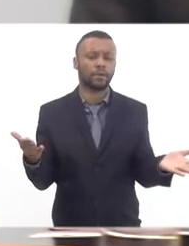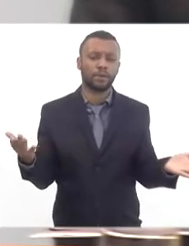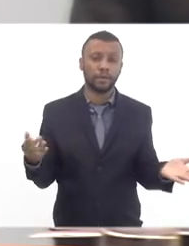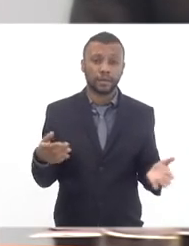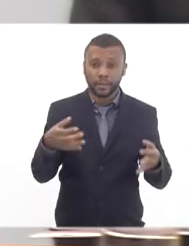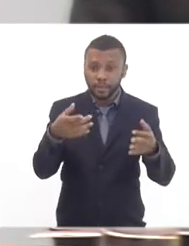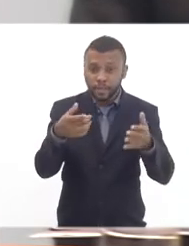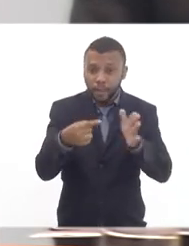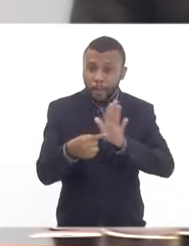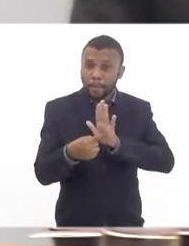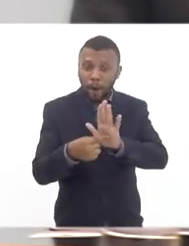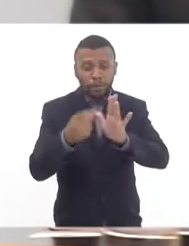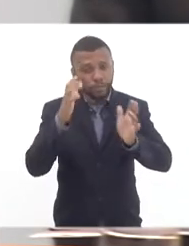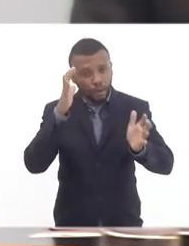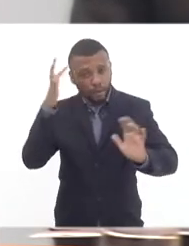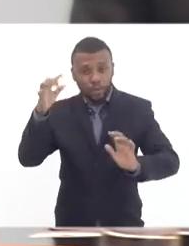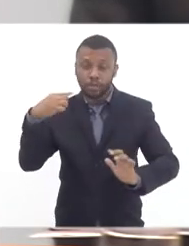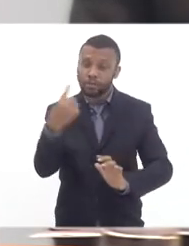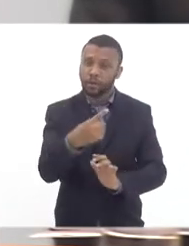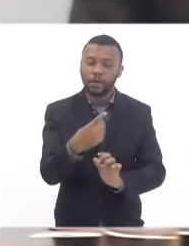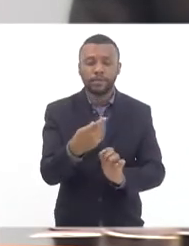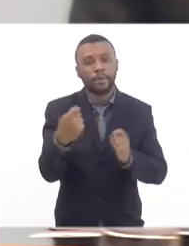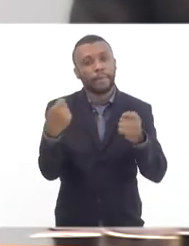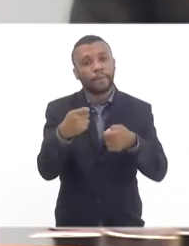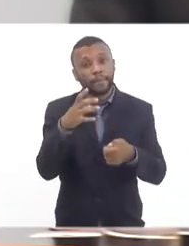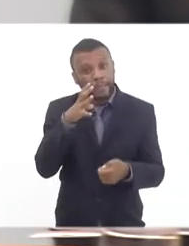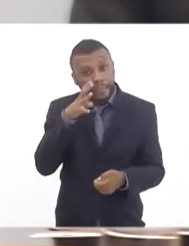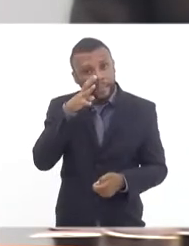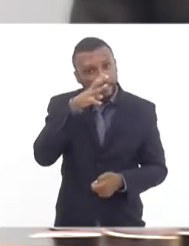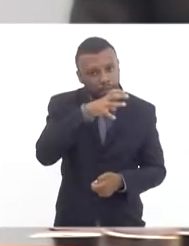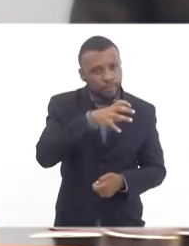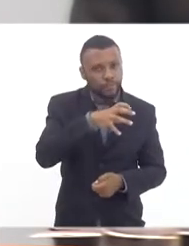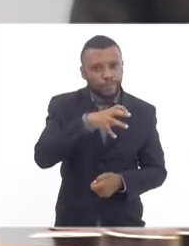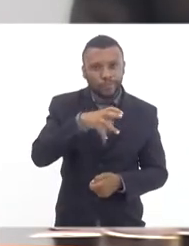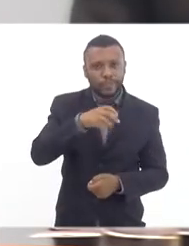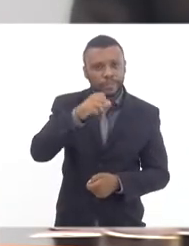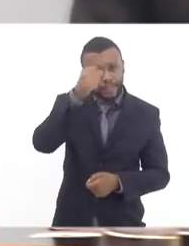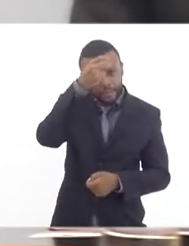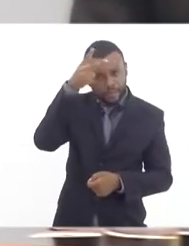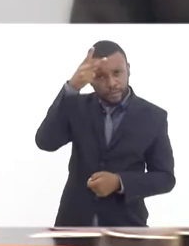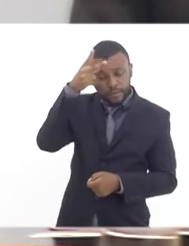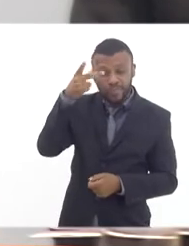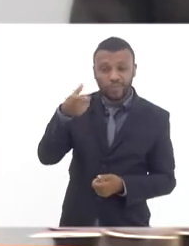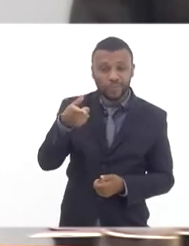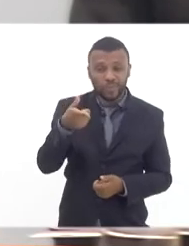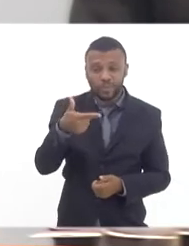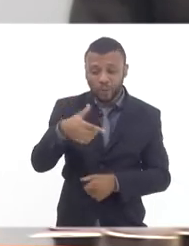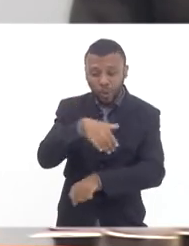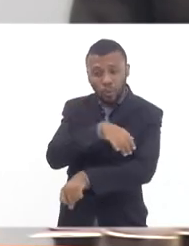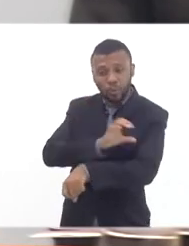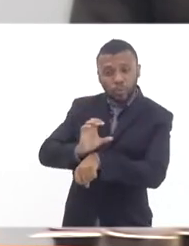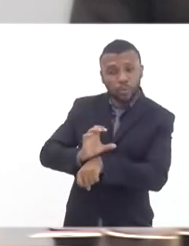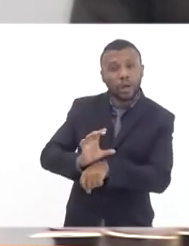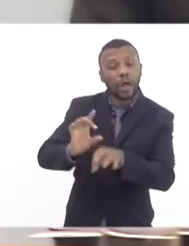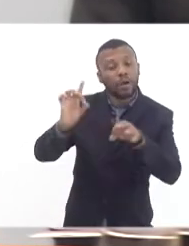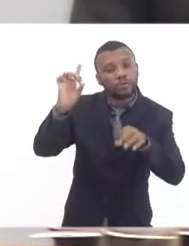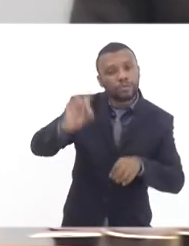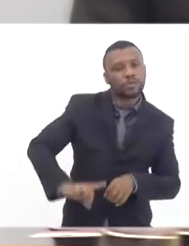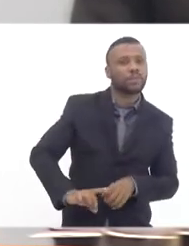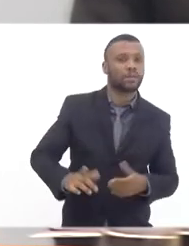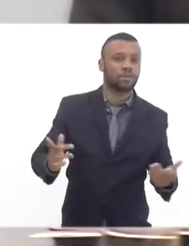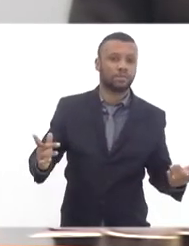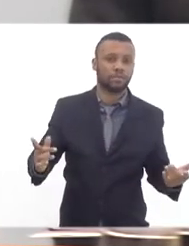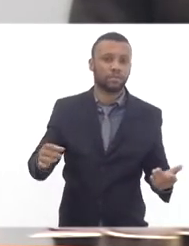deve insistir na nossa cidade. Cultura é direito. Ver o Eliomar Coelho aqui, nosso querido deputado